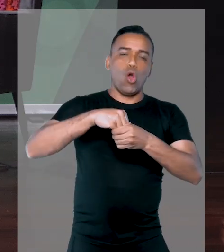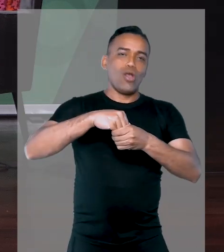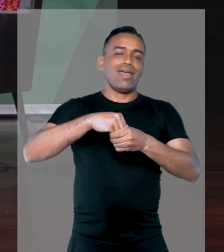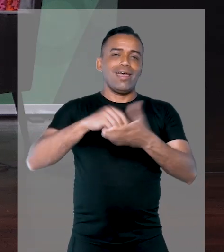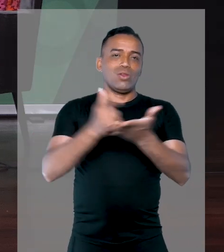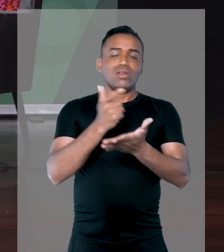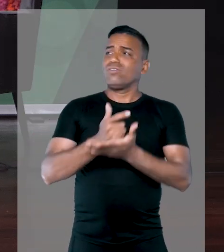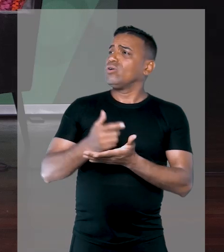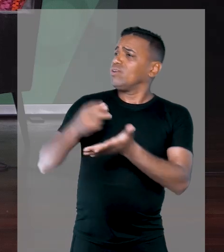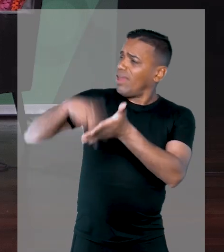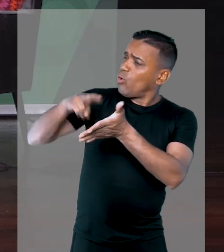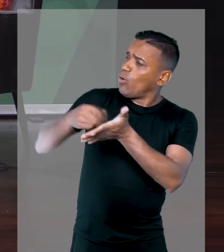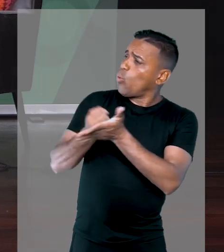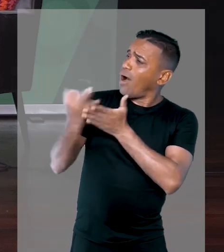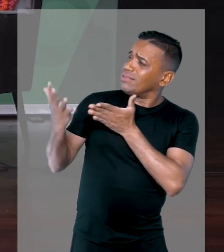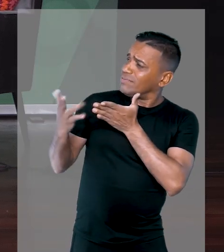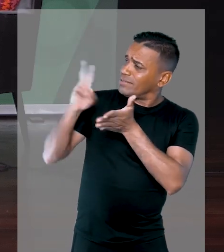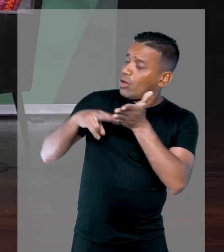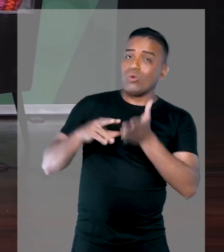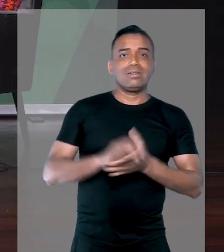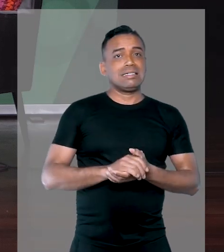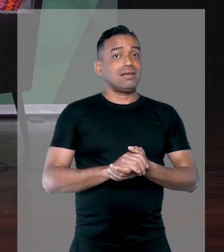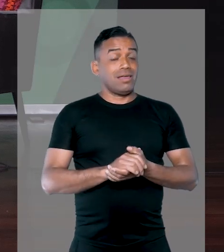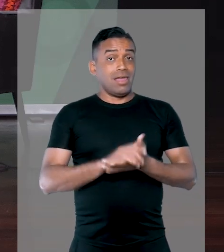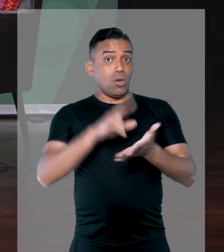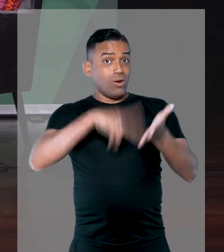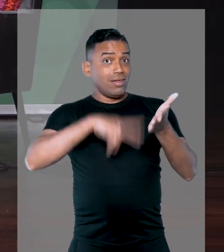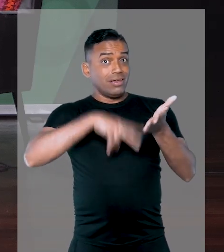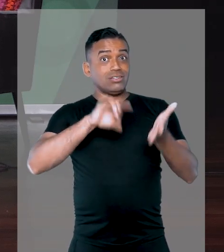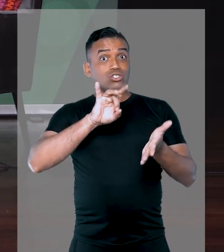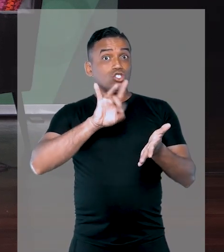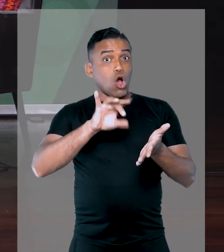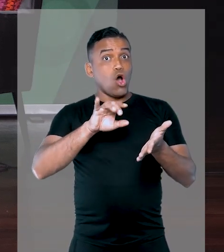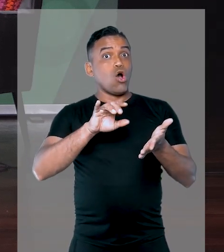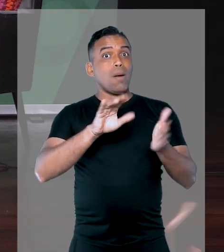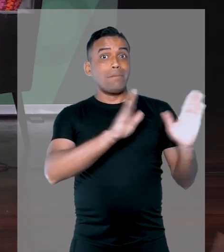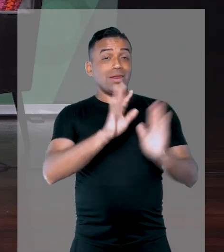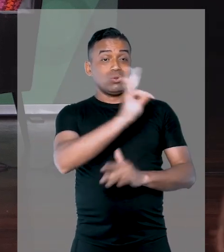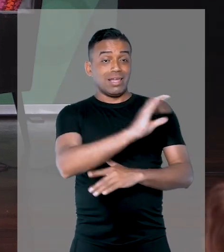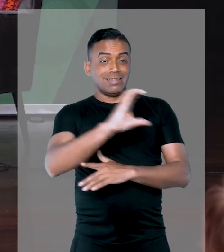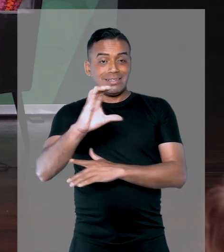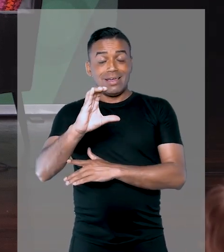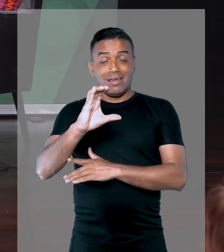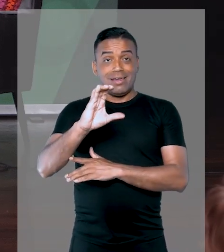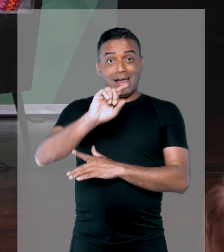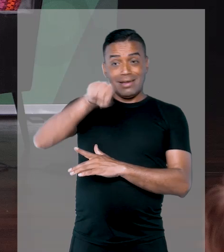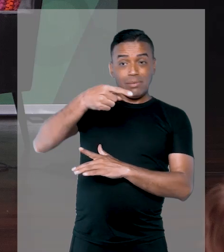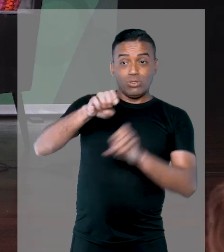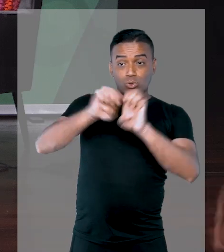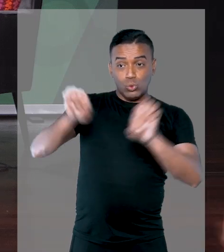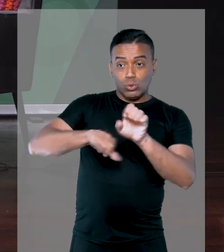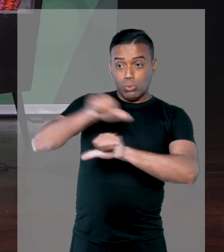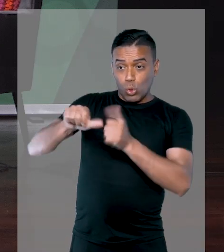você já leu o livro? Posso ser muito sincera, eu li só quando ele estava como TCC. Depois que ele saiu assim, eu não tive